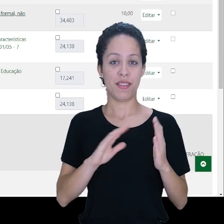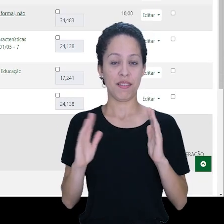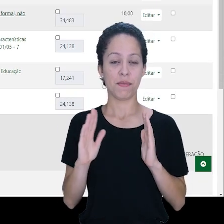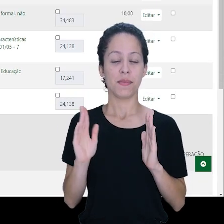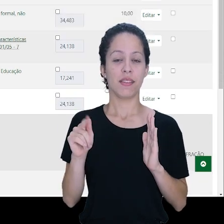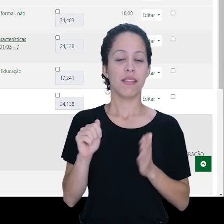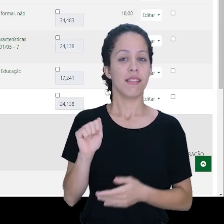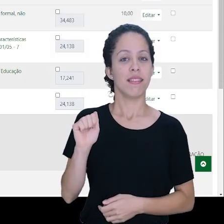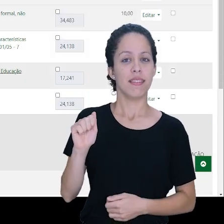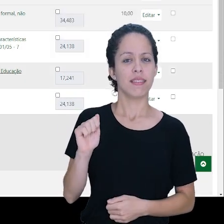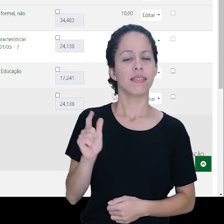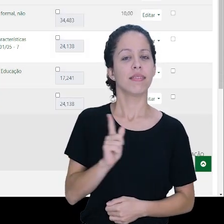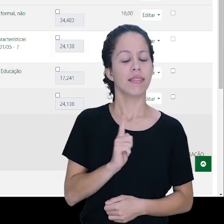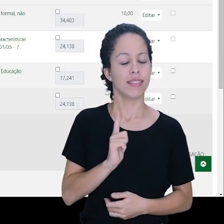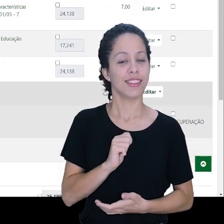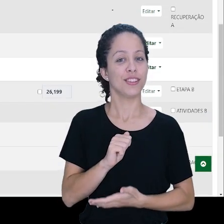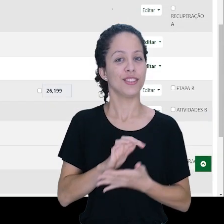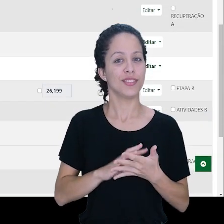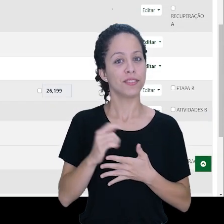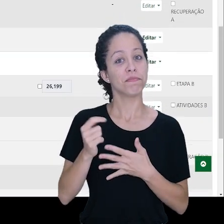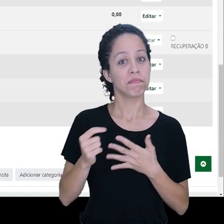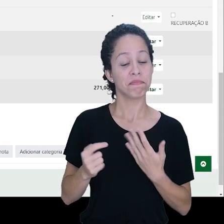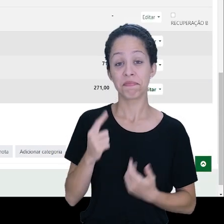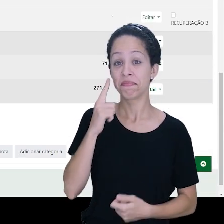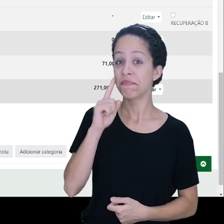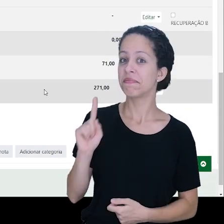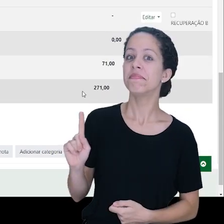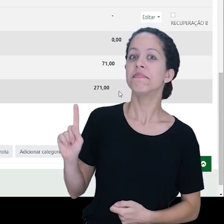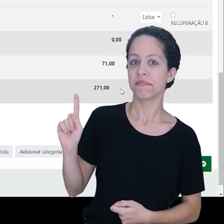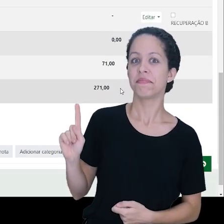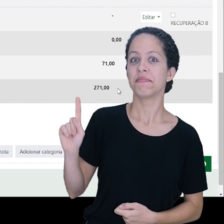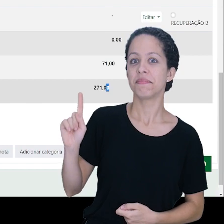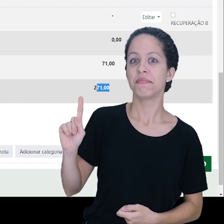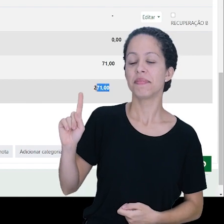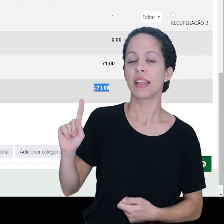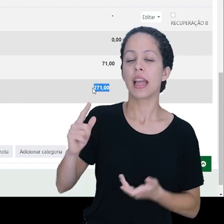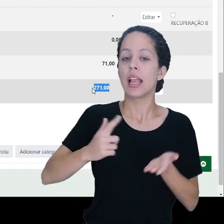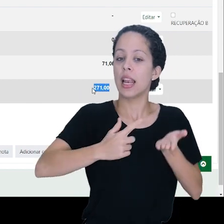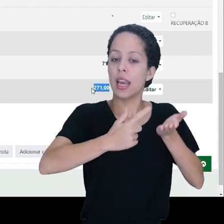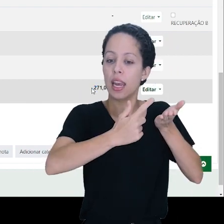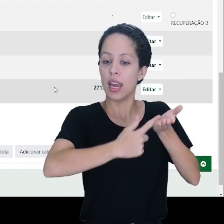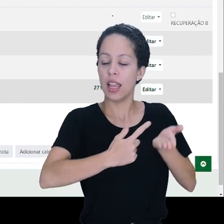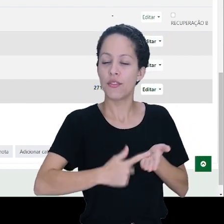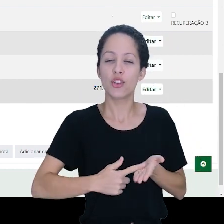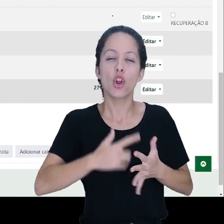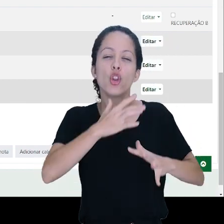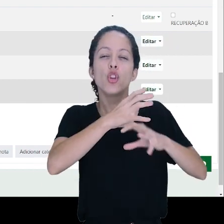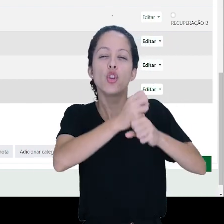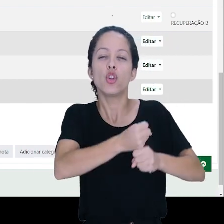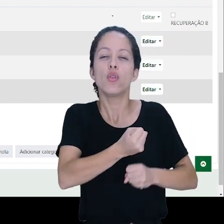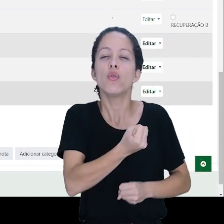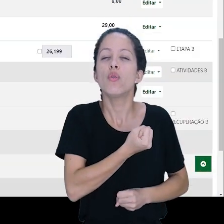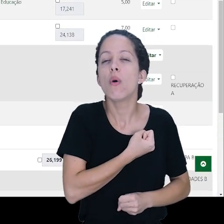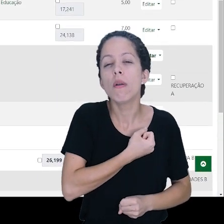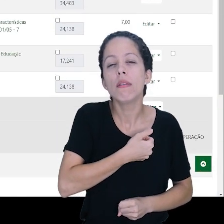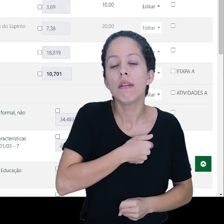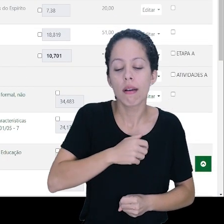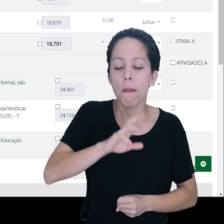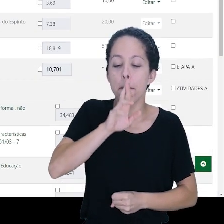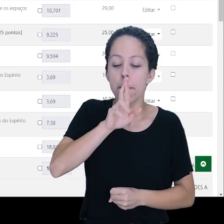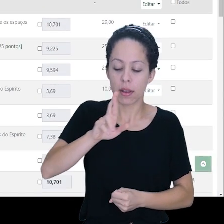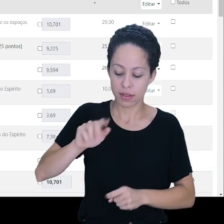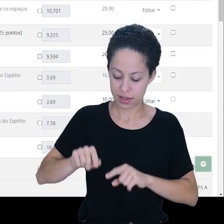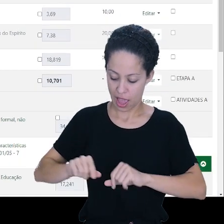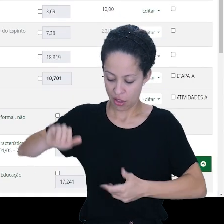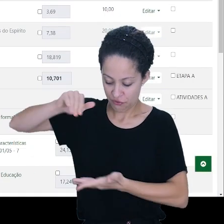isálico já colocamos as atividades aqui e você vê que a nota total do livro de notas já diminuiu para 271 Tá